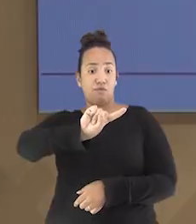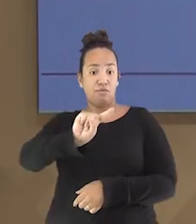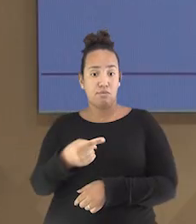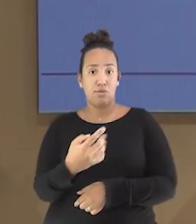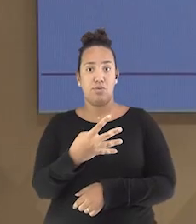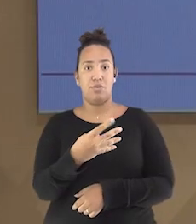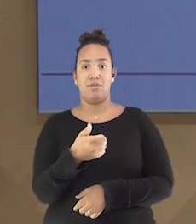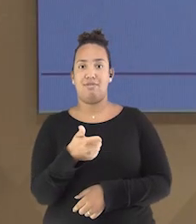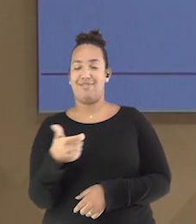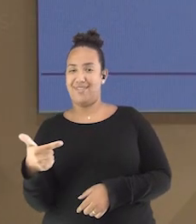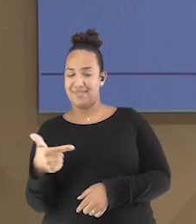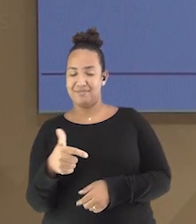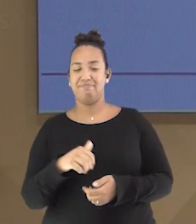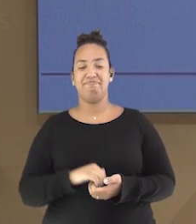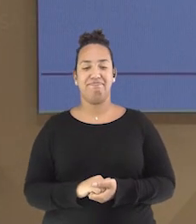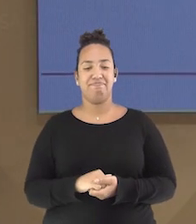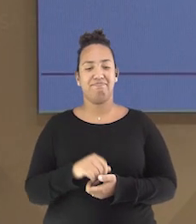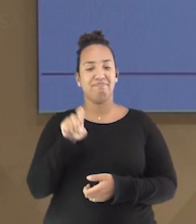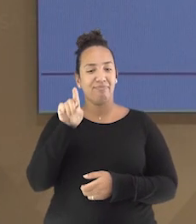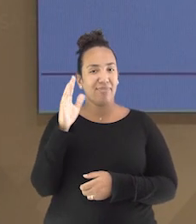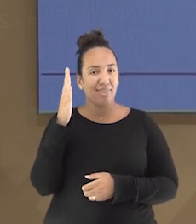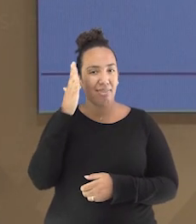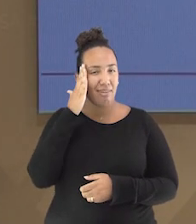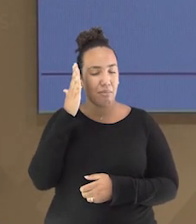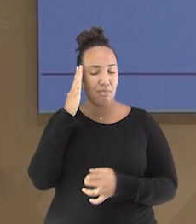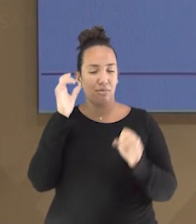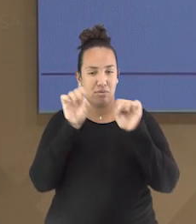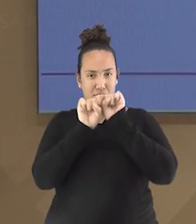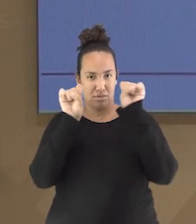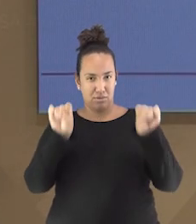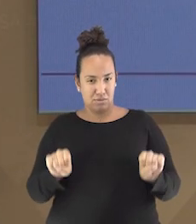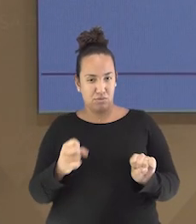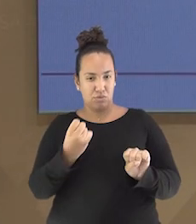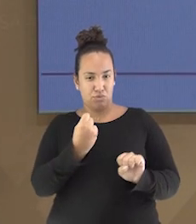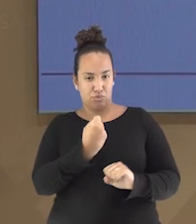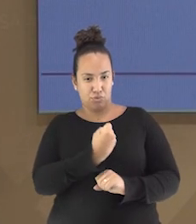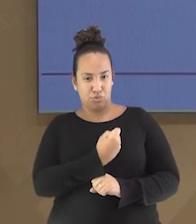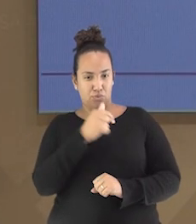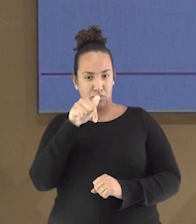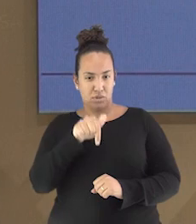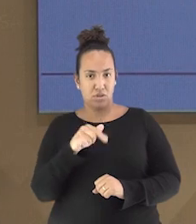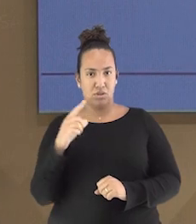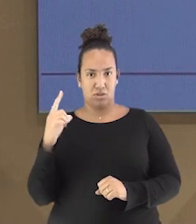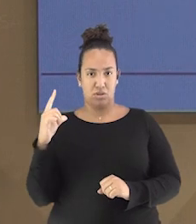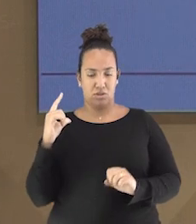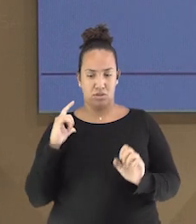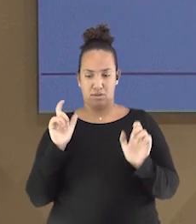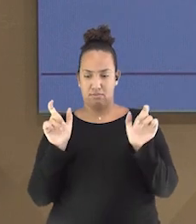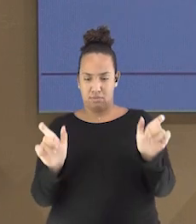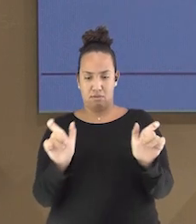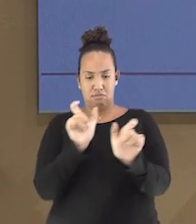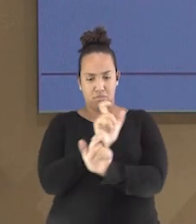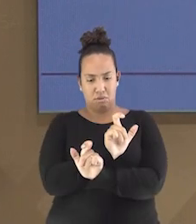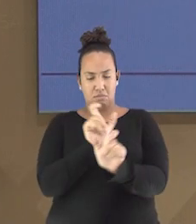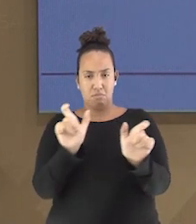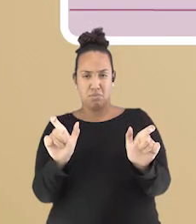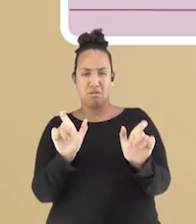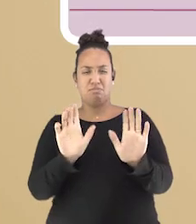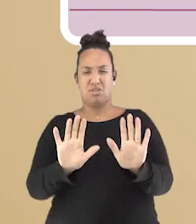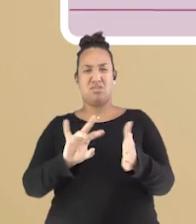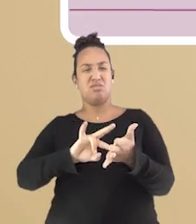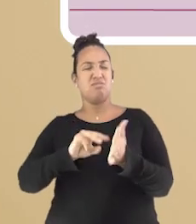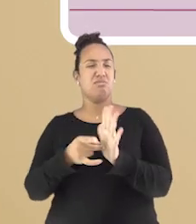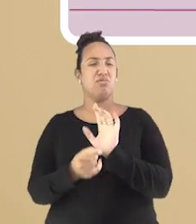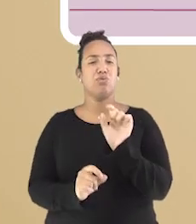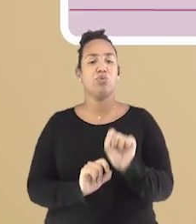9412. Sabia que o sistema de numeração decimal é considerado posicional? O que será que isso significa?